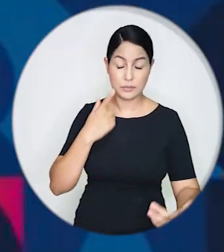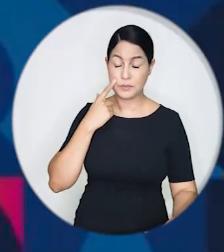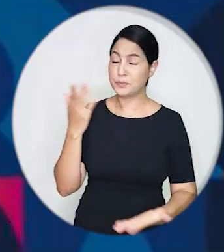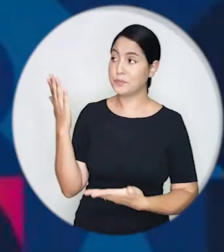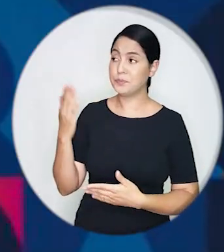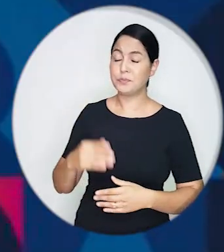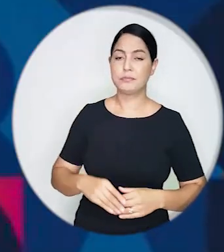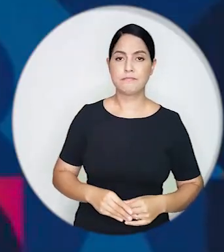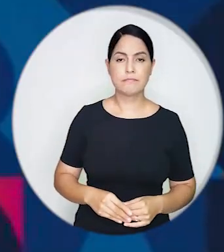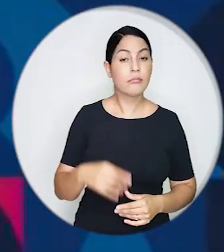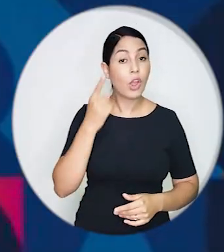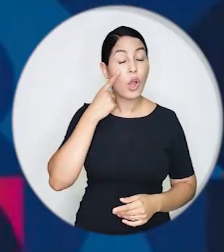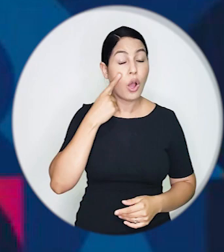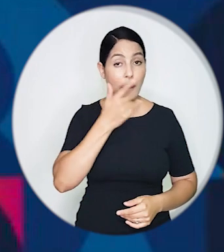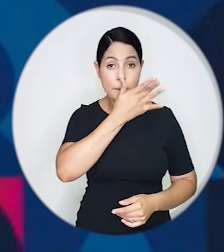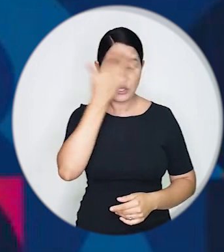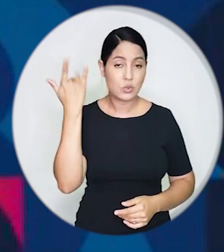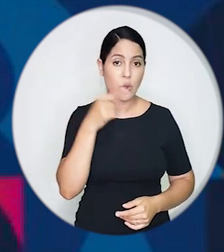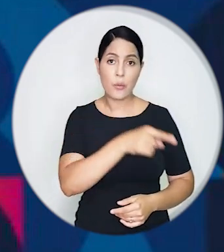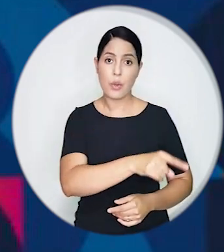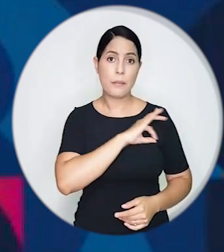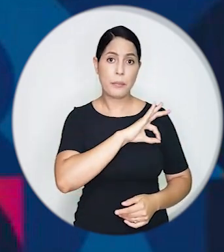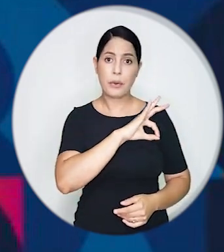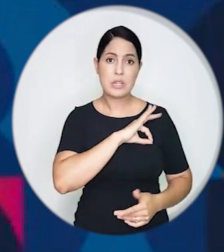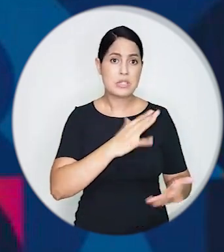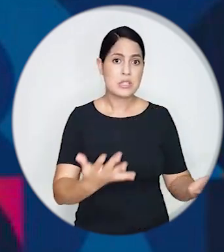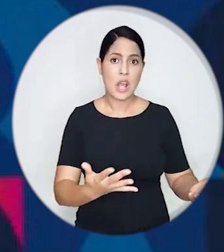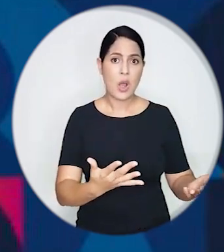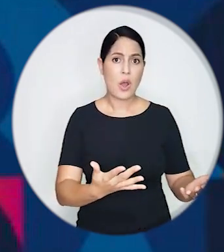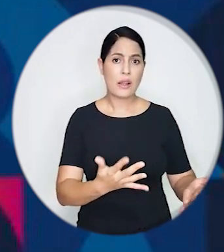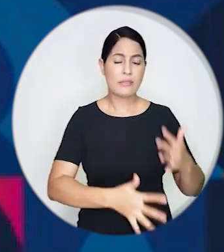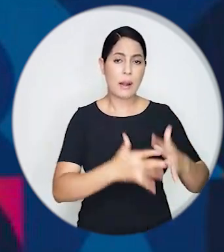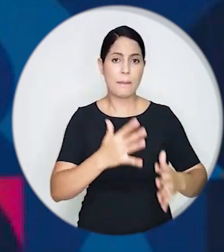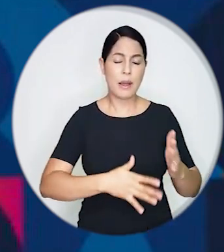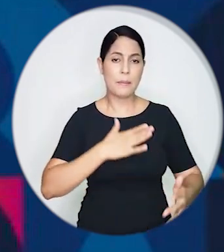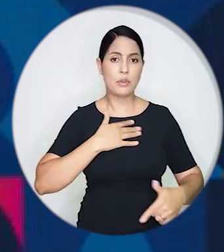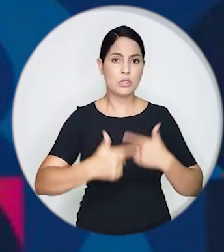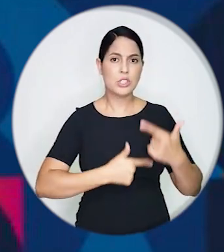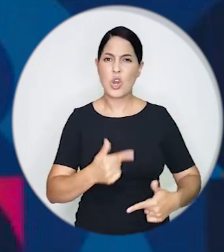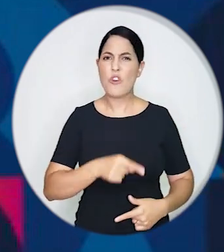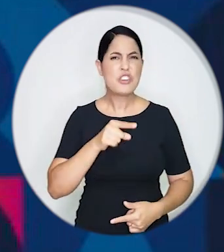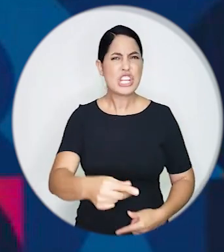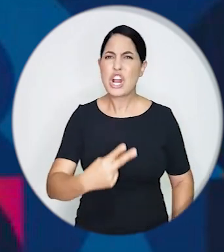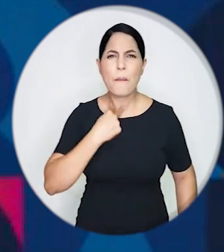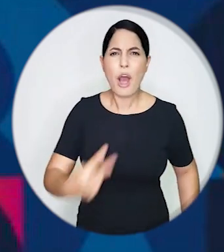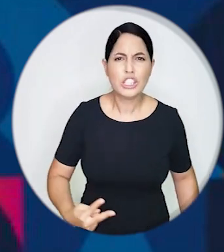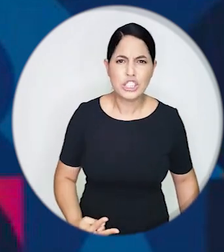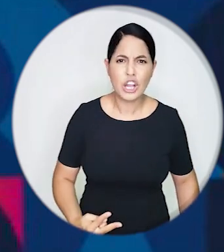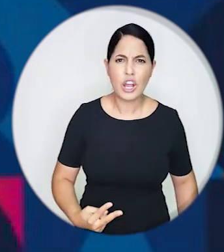a minha cliente. Essa é a delegacia, tá? Você não pode.